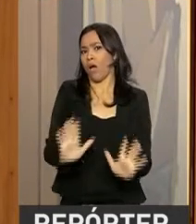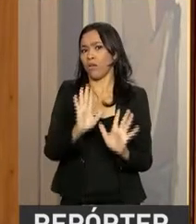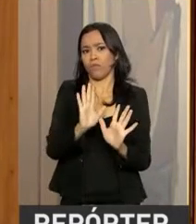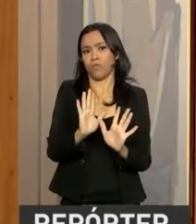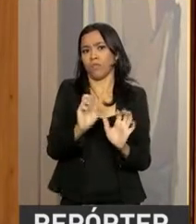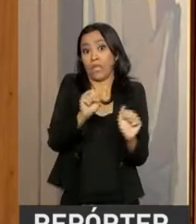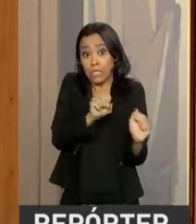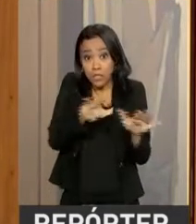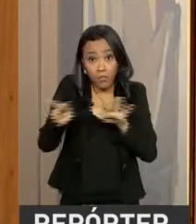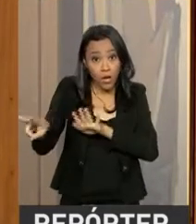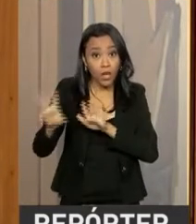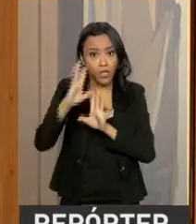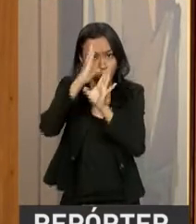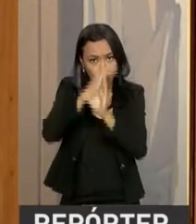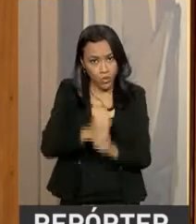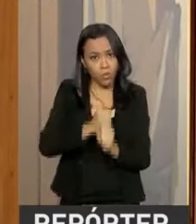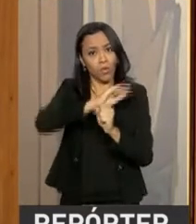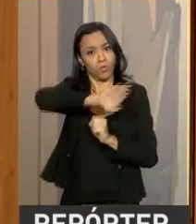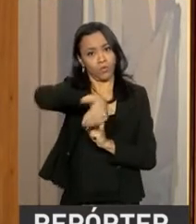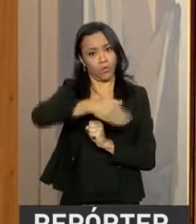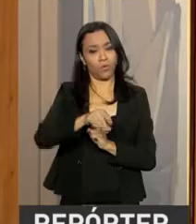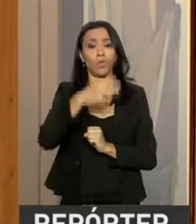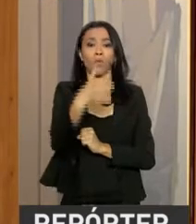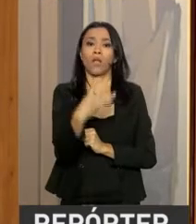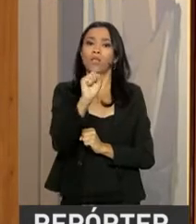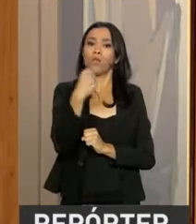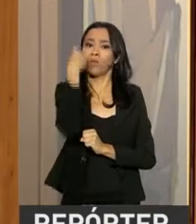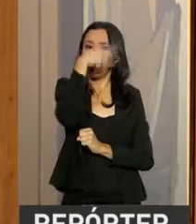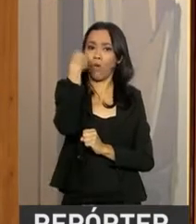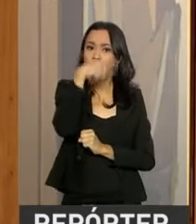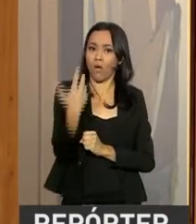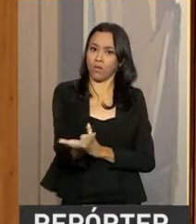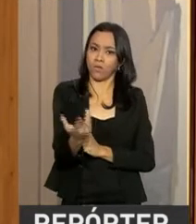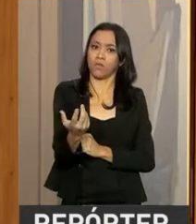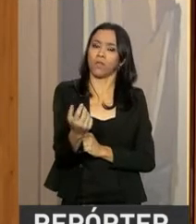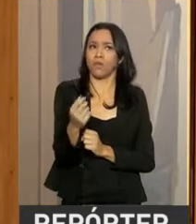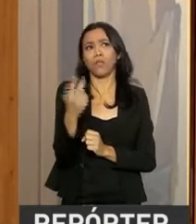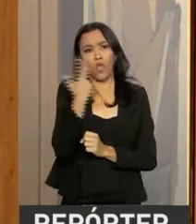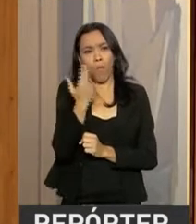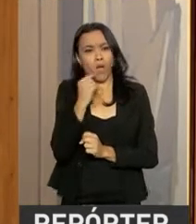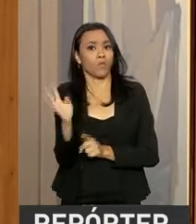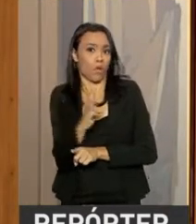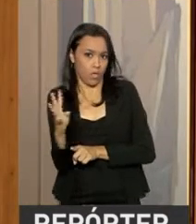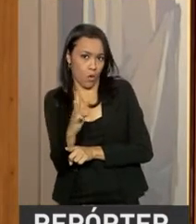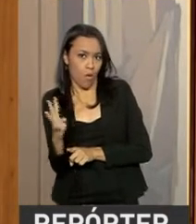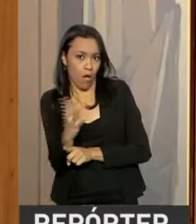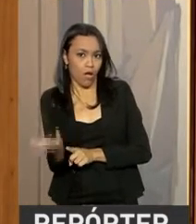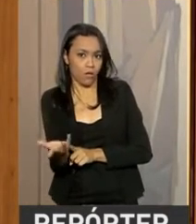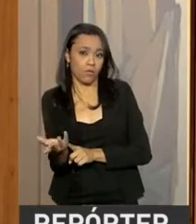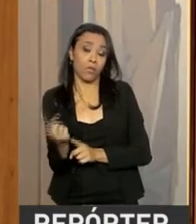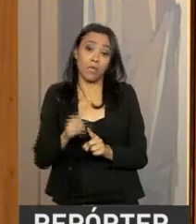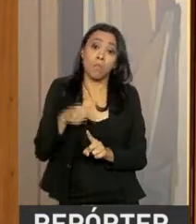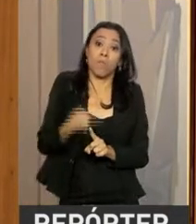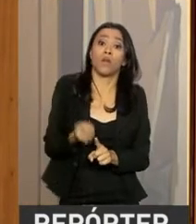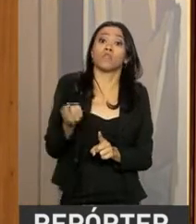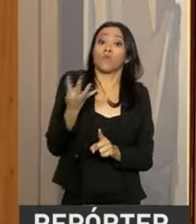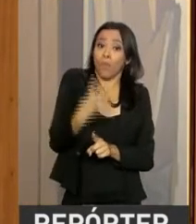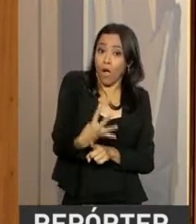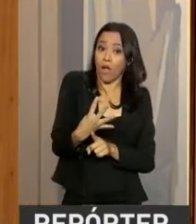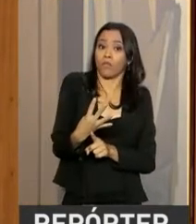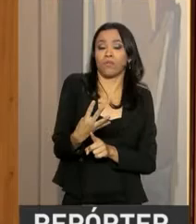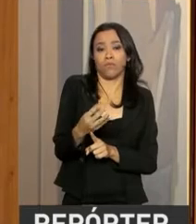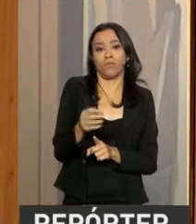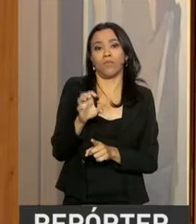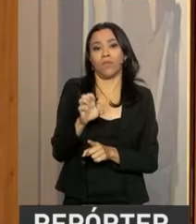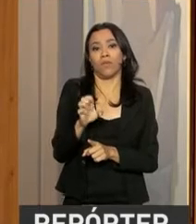por semana somando portanto 48 horas a 34 normais e ainda quatro horas estas